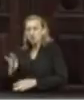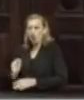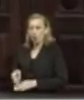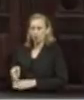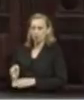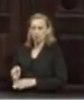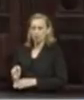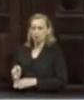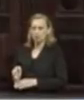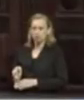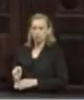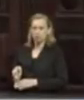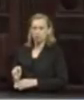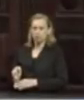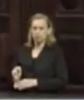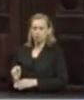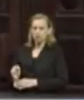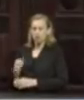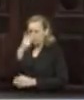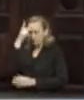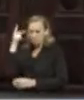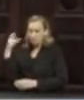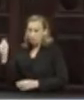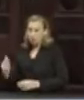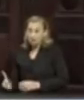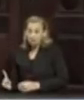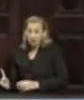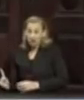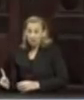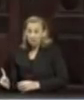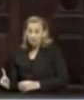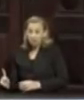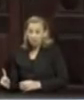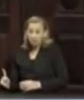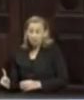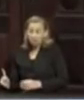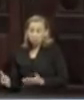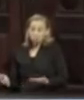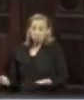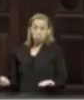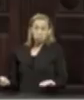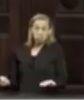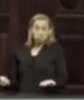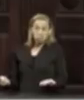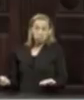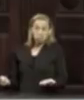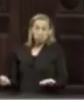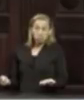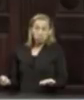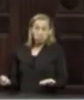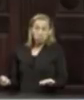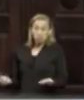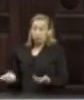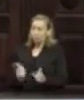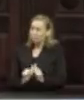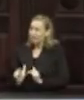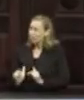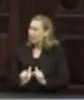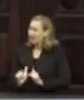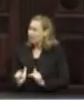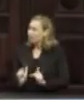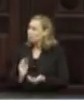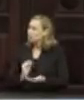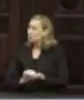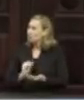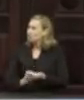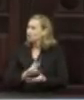do desastre de gestão do PMDB, um governo irresponsável. O Cabral está preso respondendo para a formação